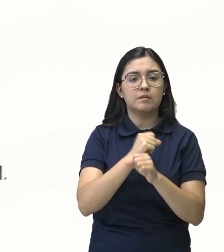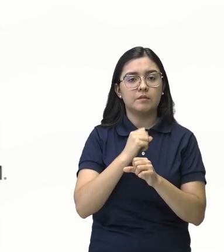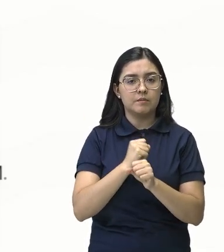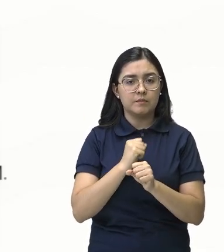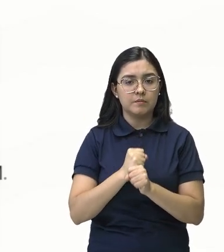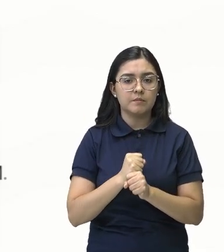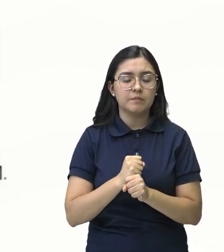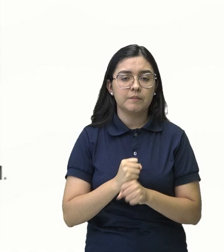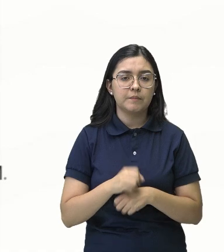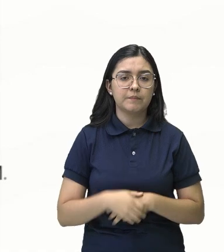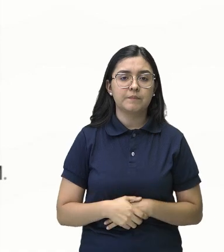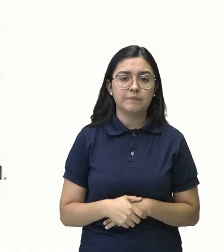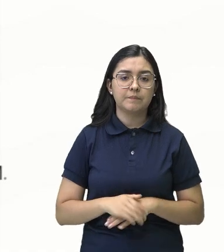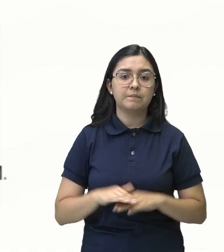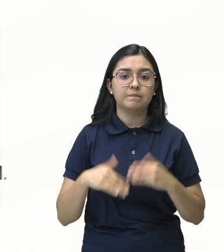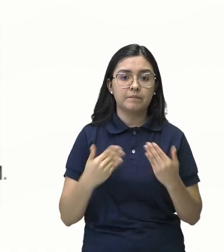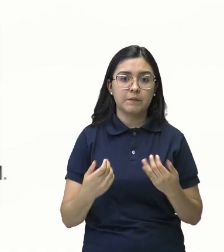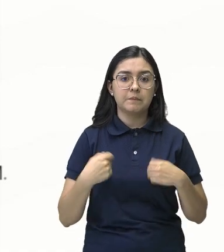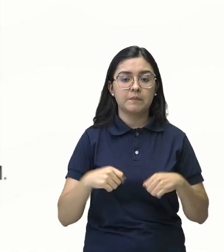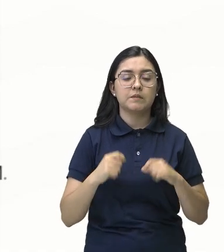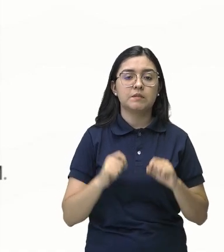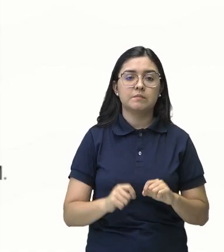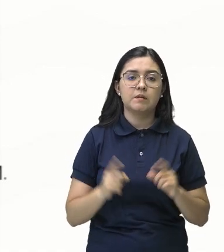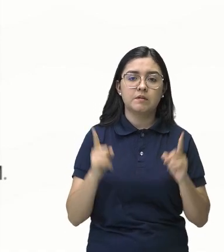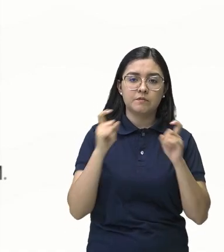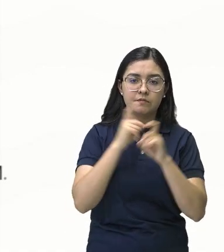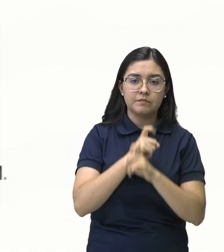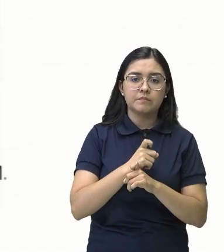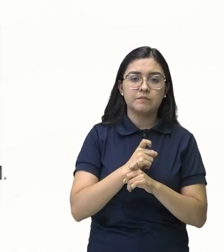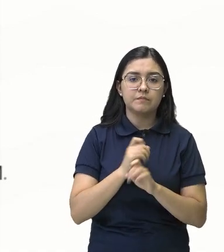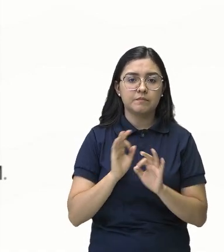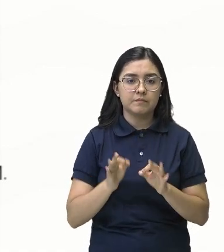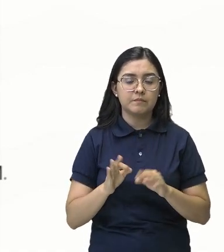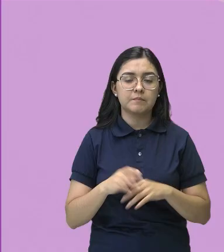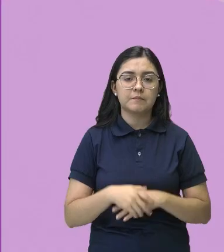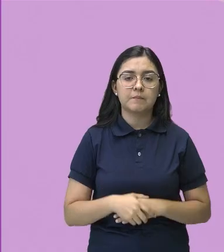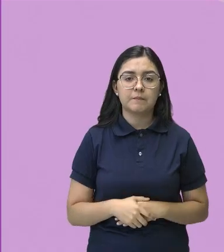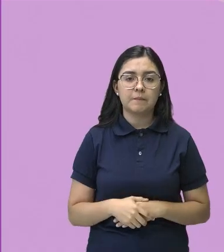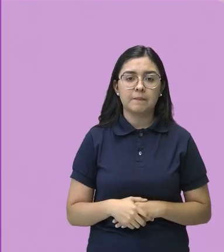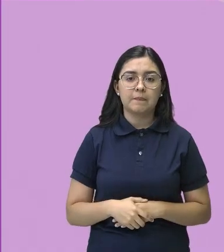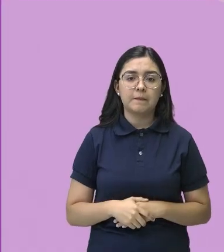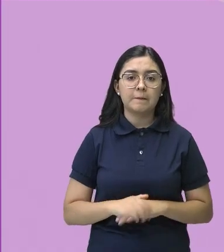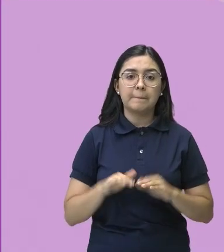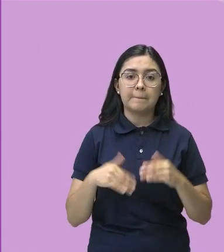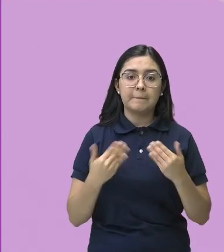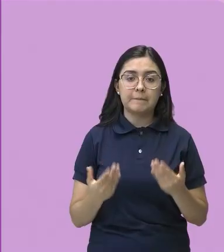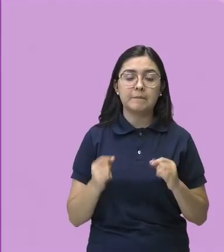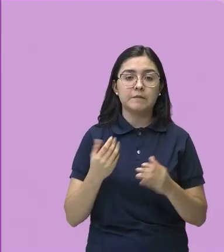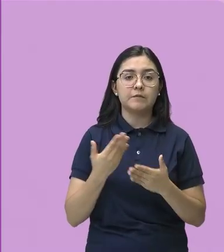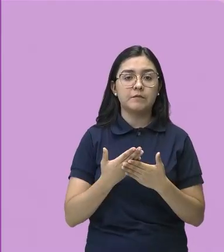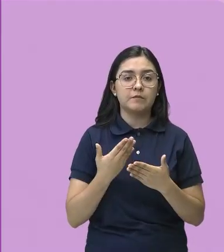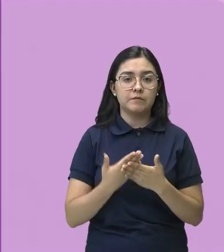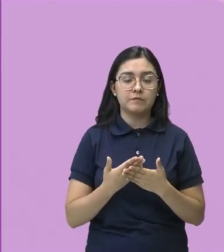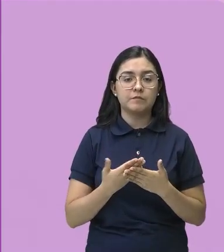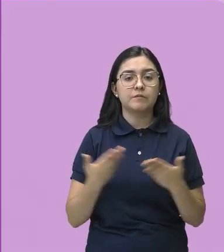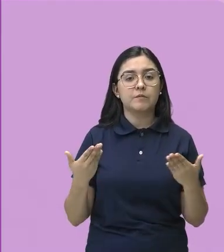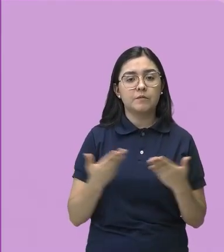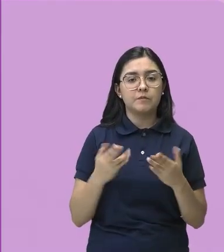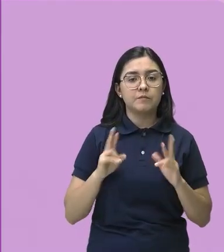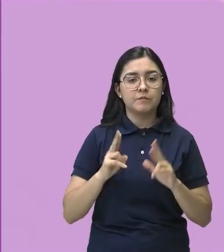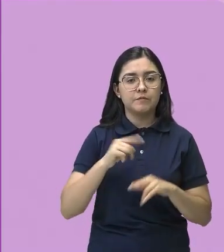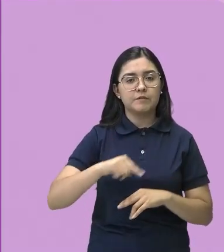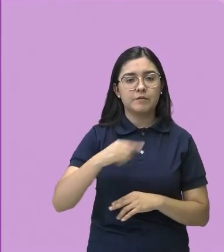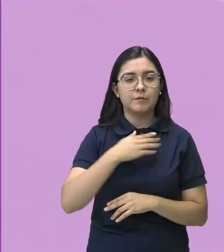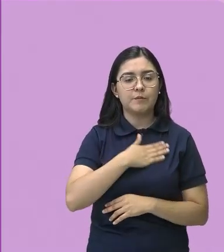exatamente esse pensamento lógico? E aí você ia ter bem mais trabalho. Tudo bem, pessoal? Então, pessoal, essa foi a nossa aula de gráfico. Eu